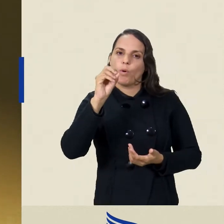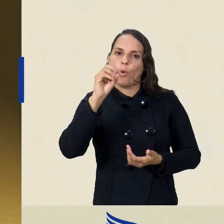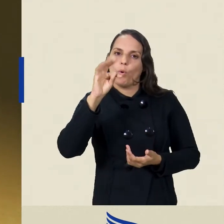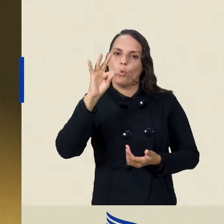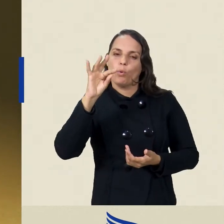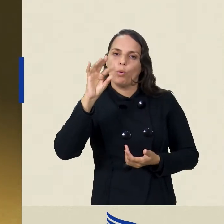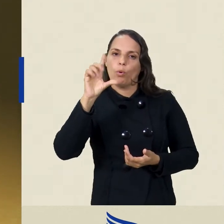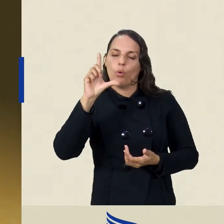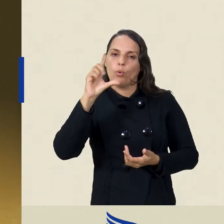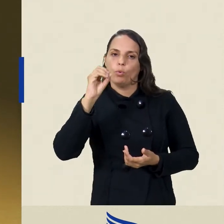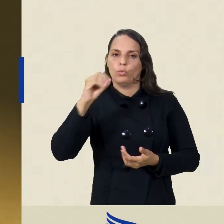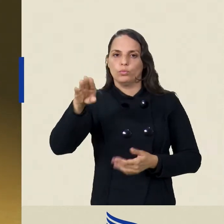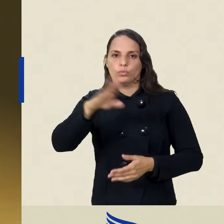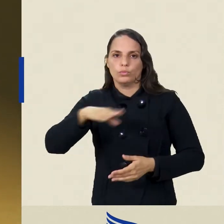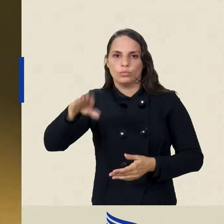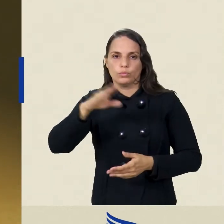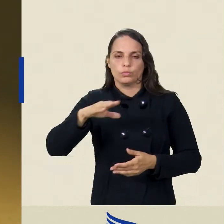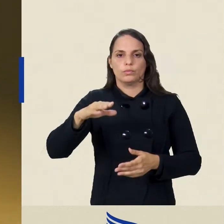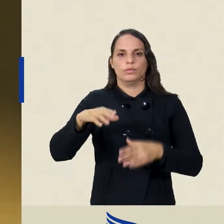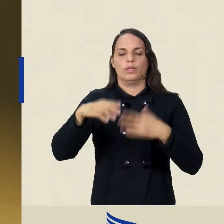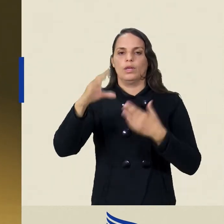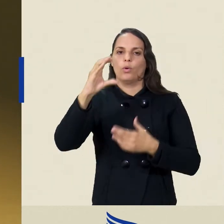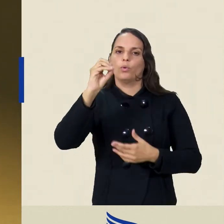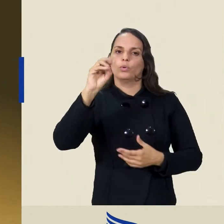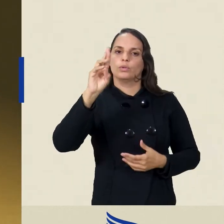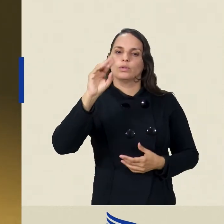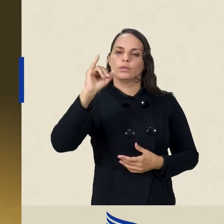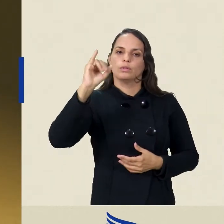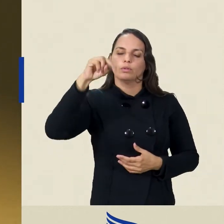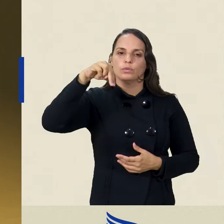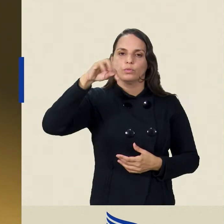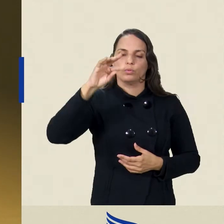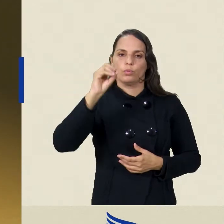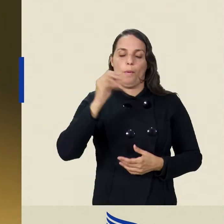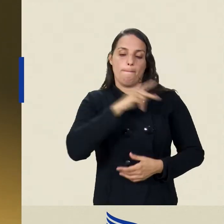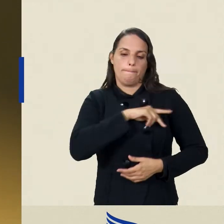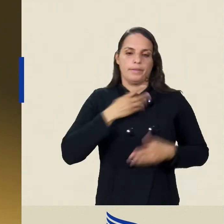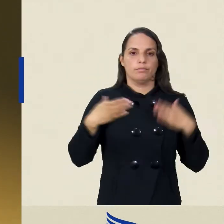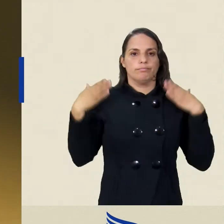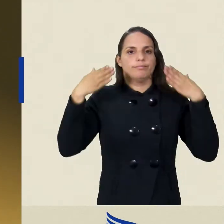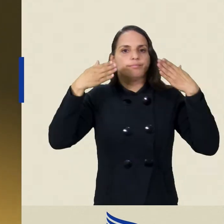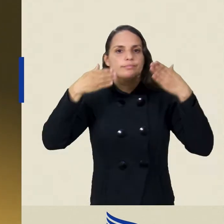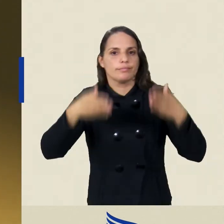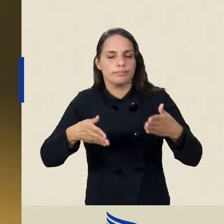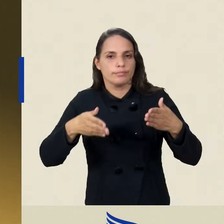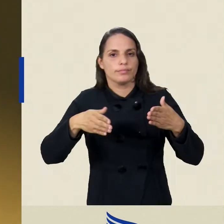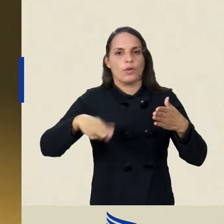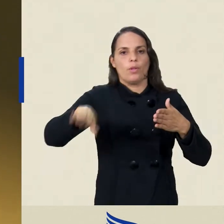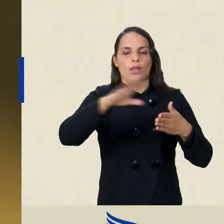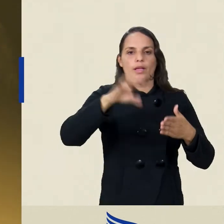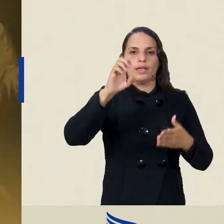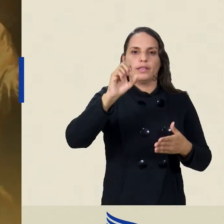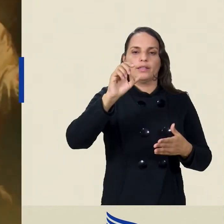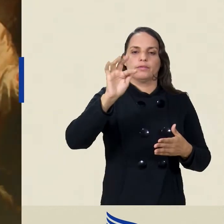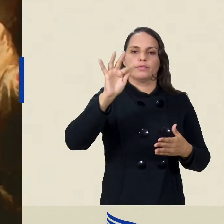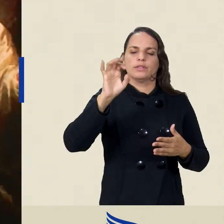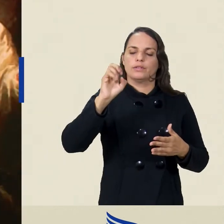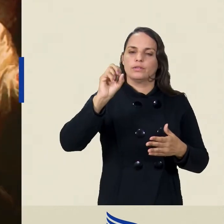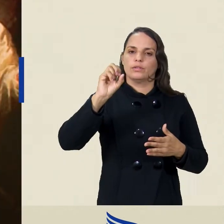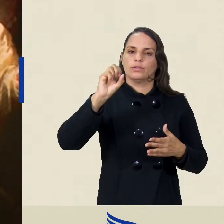tendo passado pelas regiões mais altas, chegou a Éfeso e, achando ali alguns discípulos,